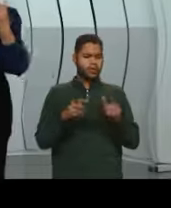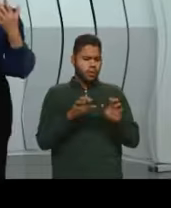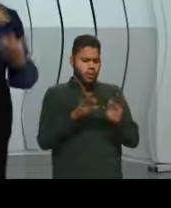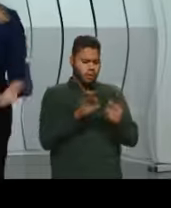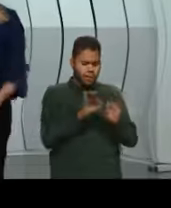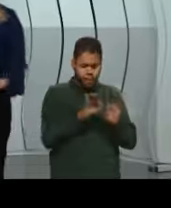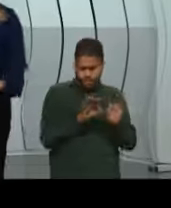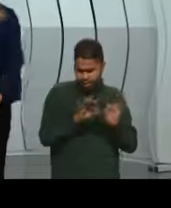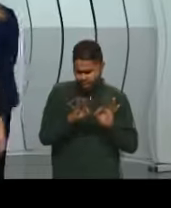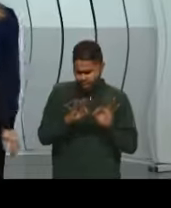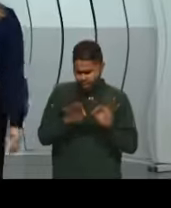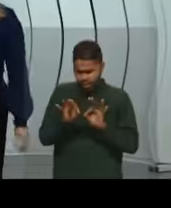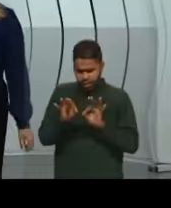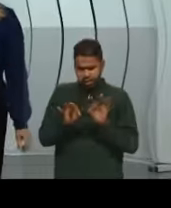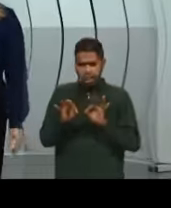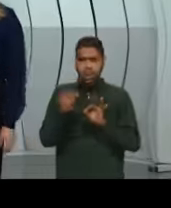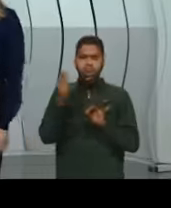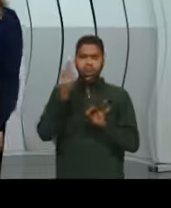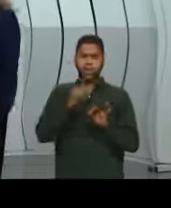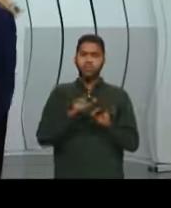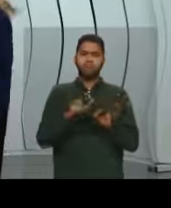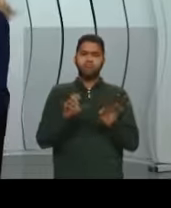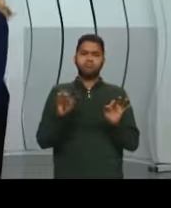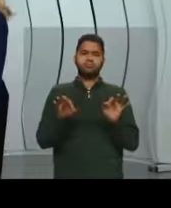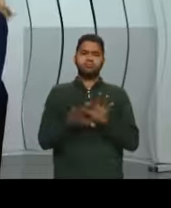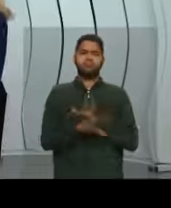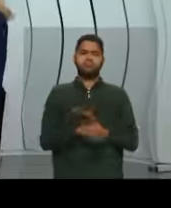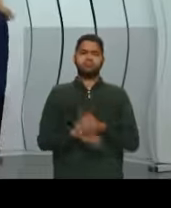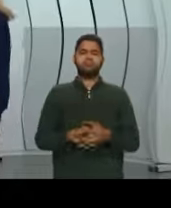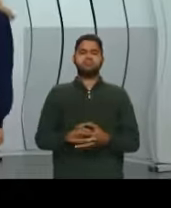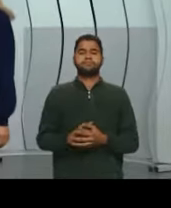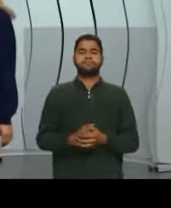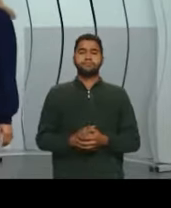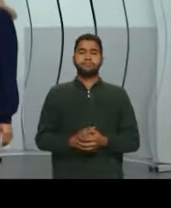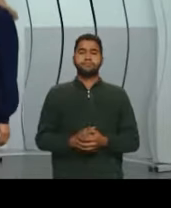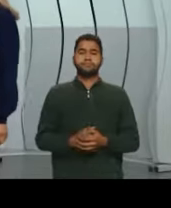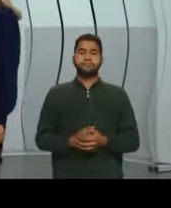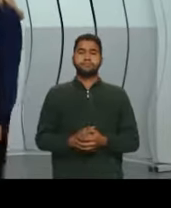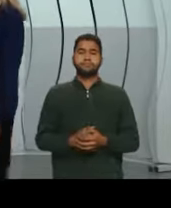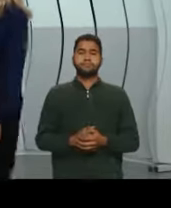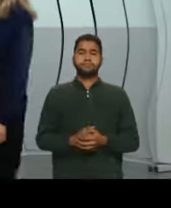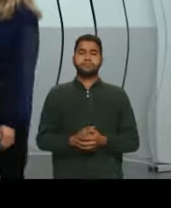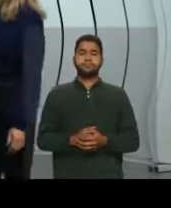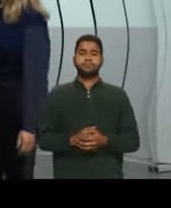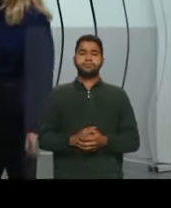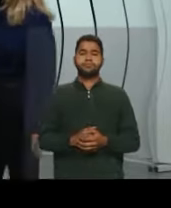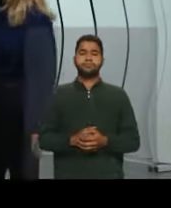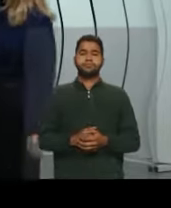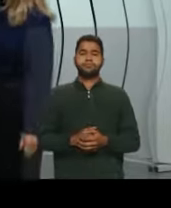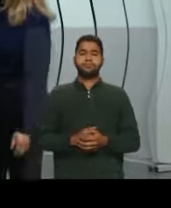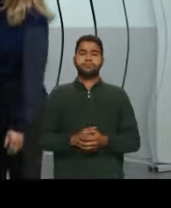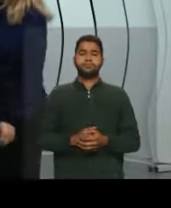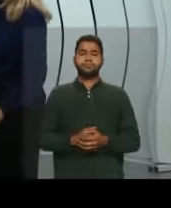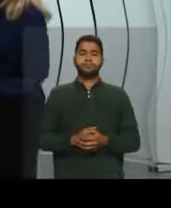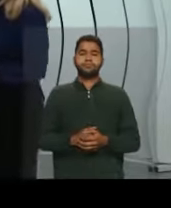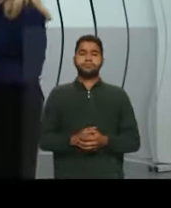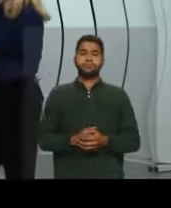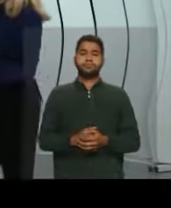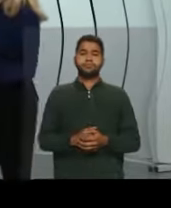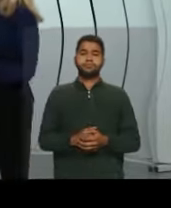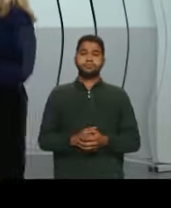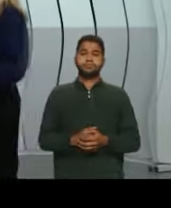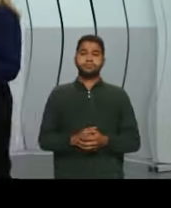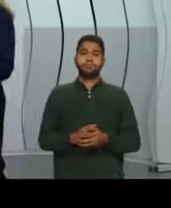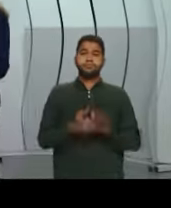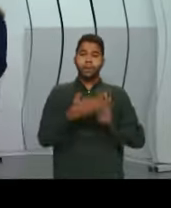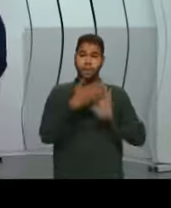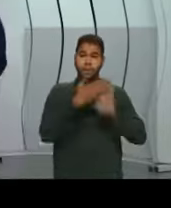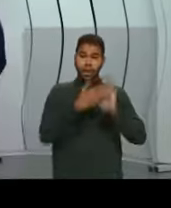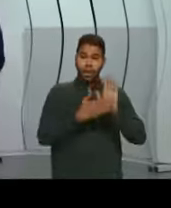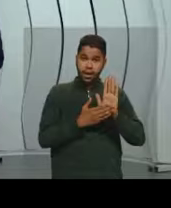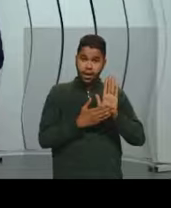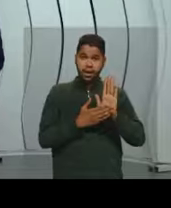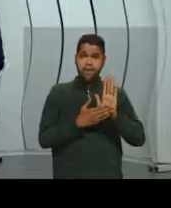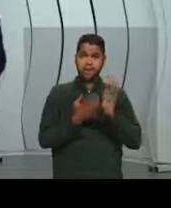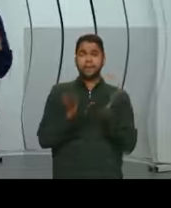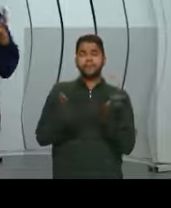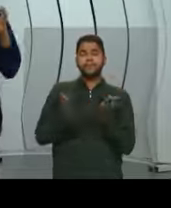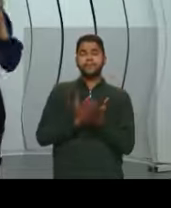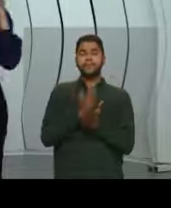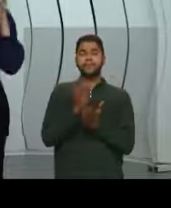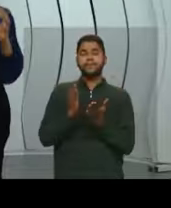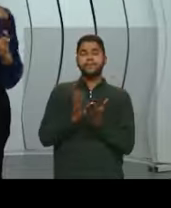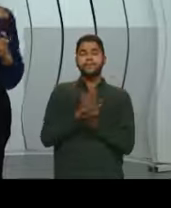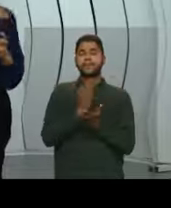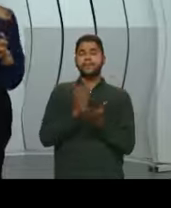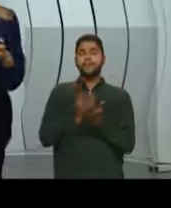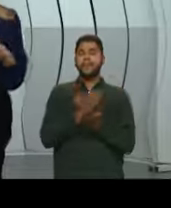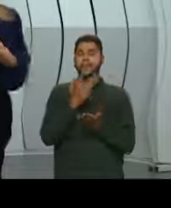encaixá-lo para montar o seu equipamento, ok? Então, vamos lá. Então, a capa de revista, de certo modo, é